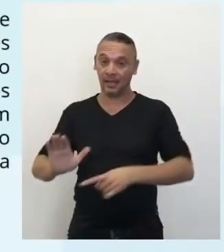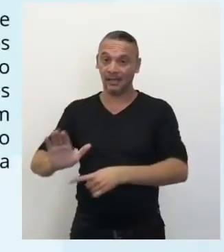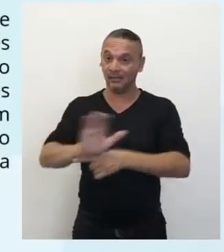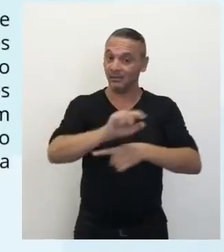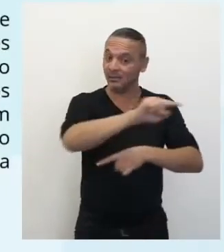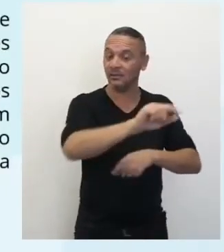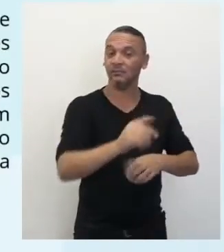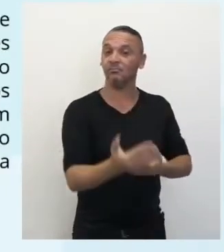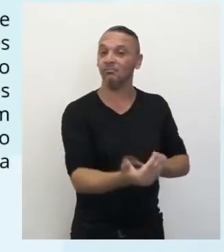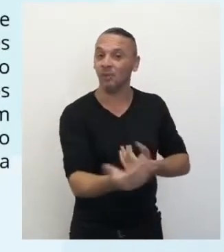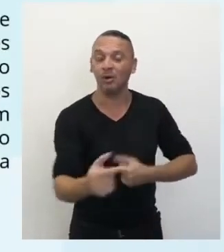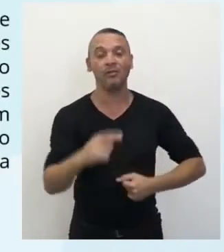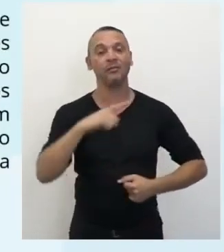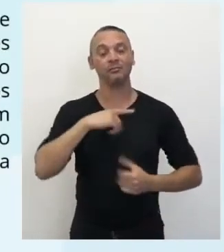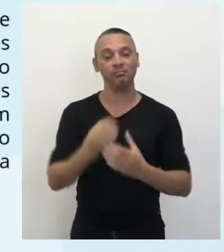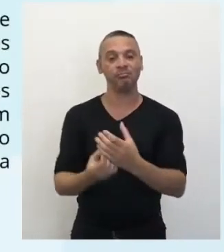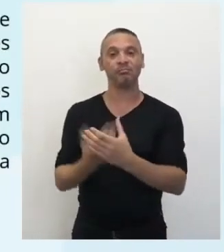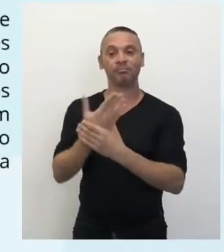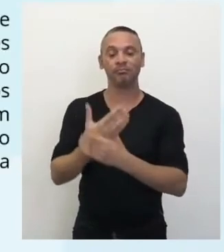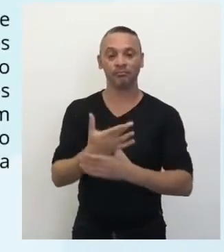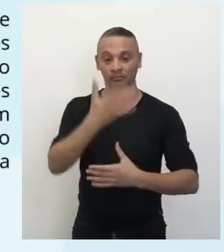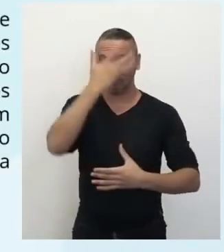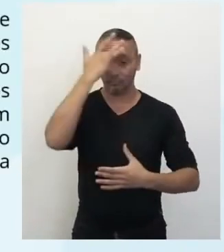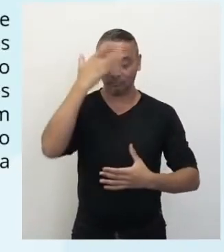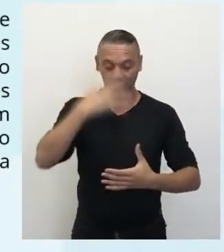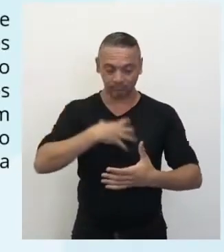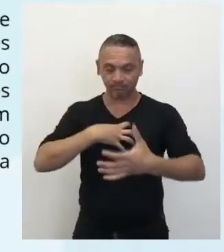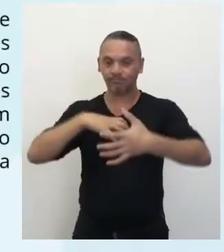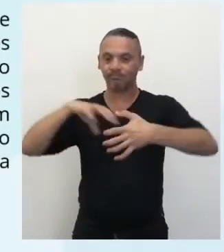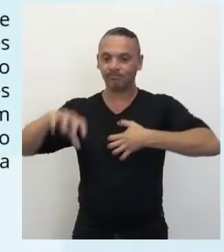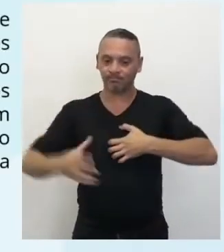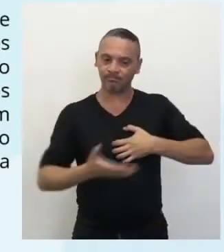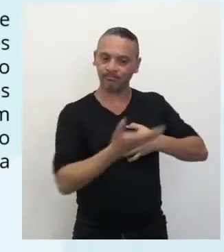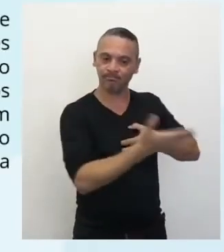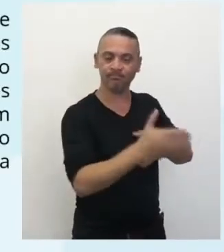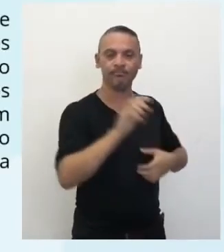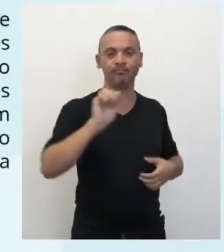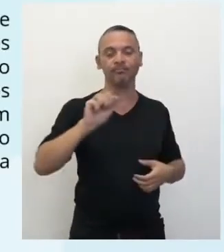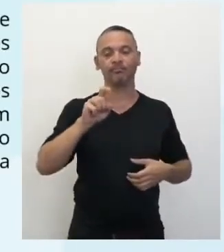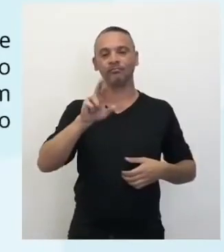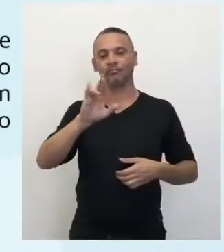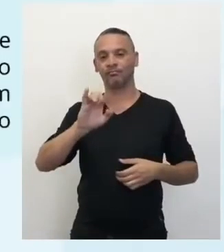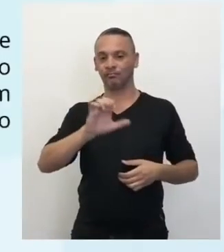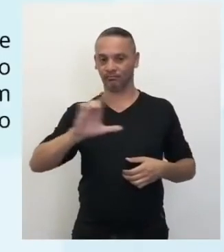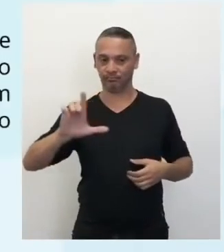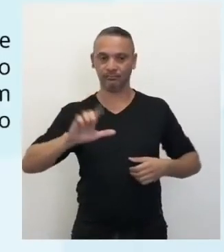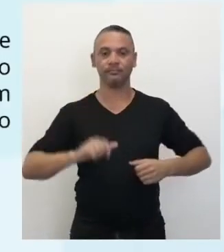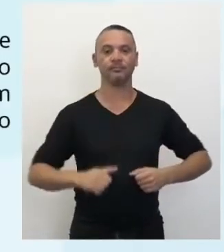foi instaurada e a solidariedade a Adriel tomou conta da rede social.